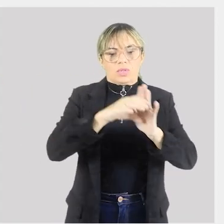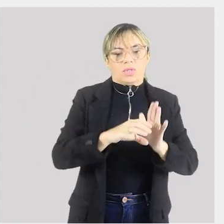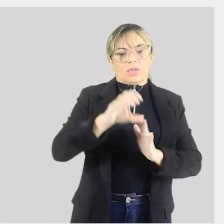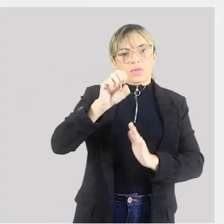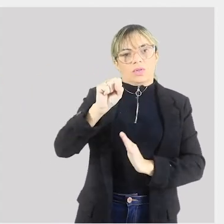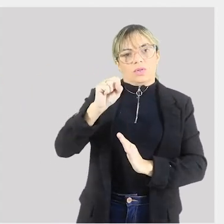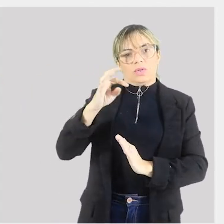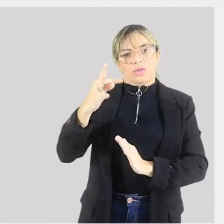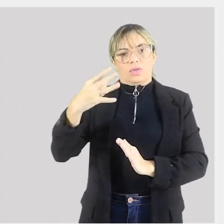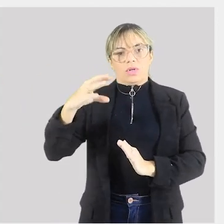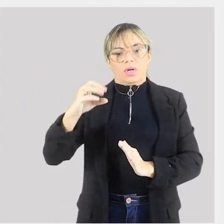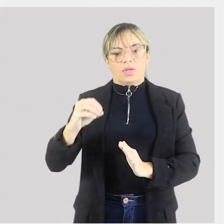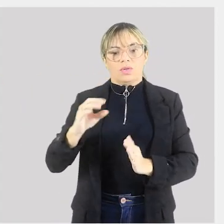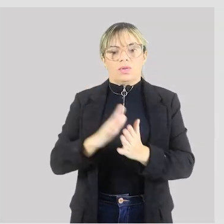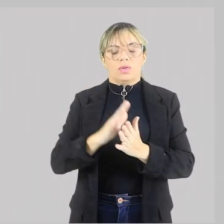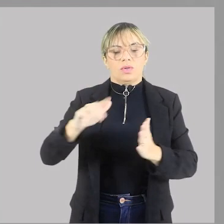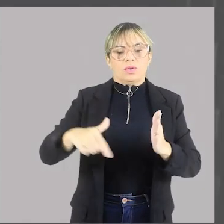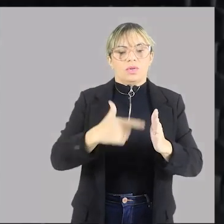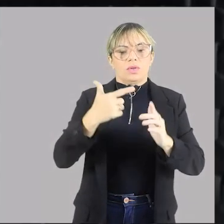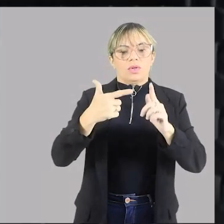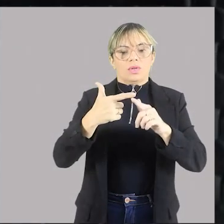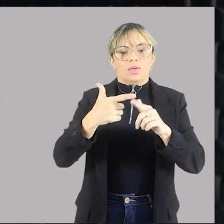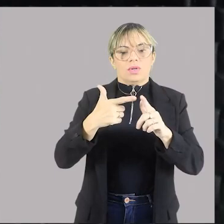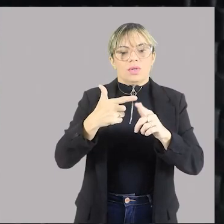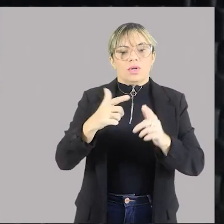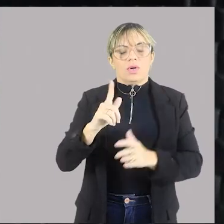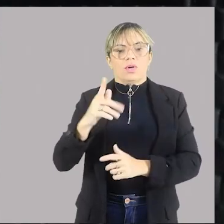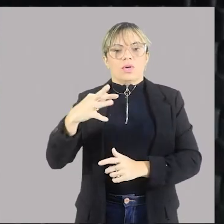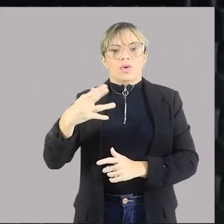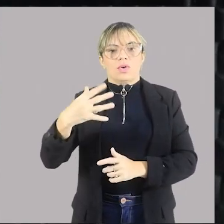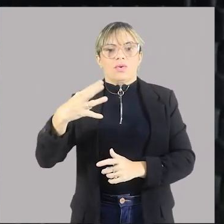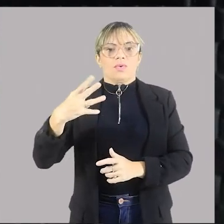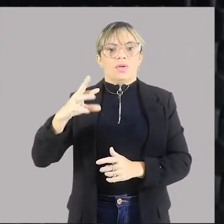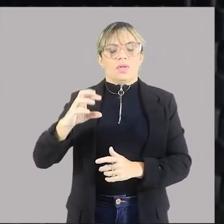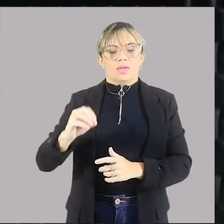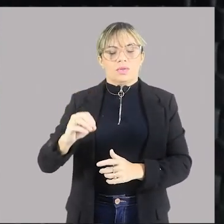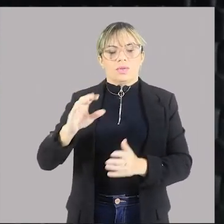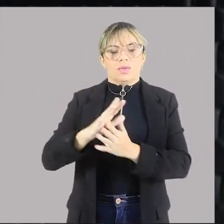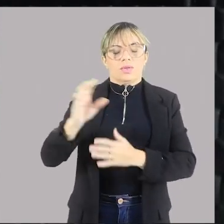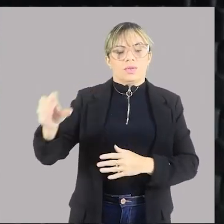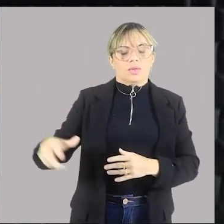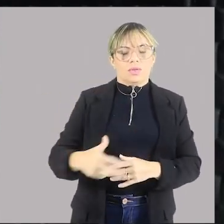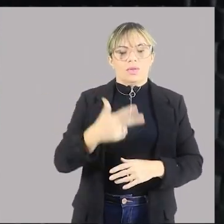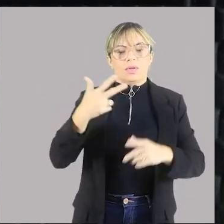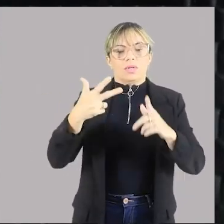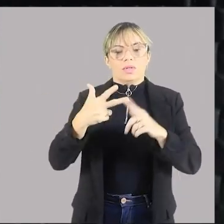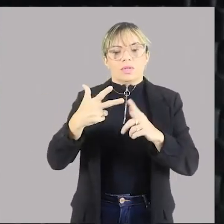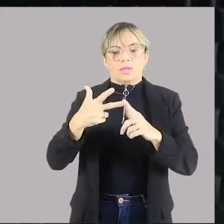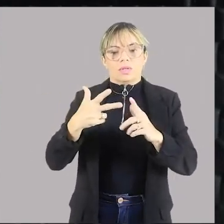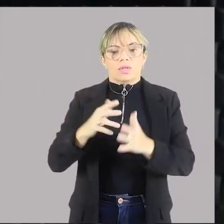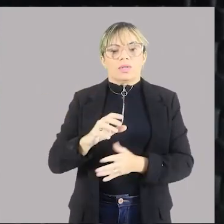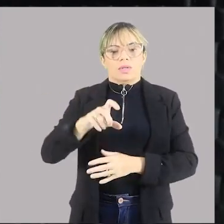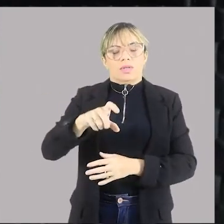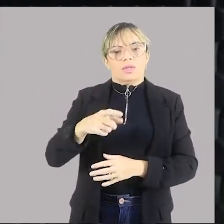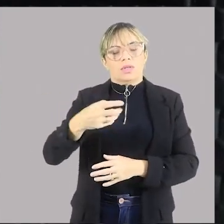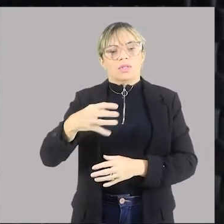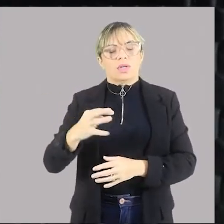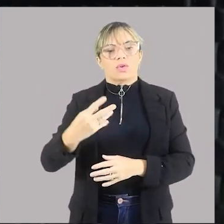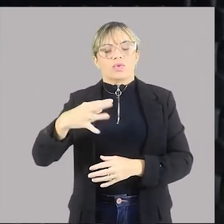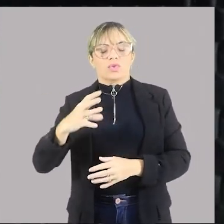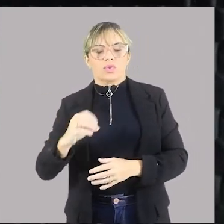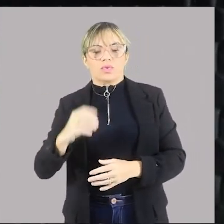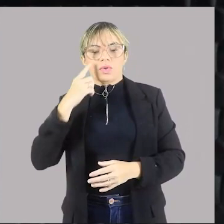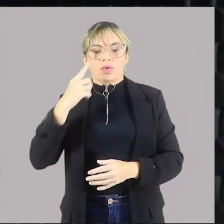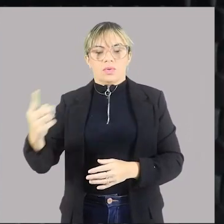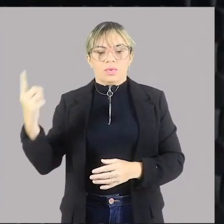Estado, o conceito de governo e o conceito de poder executivo, que não são a mesma coisa. O Estado, como nós já sabemos,